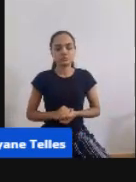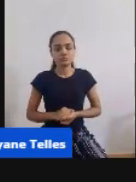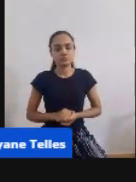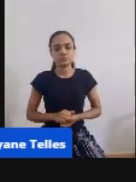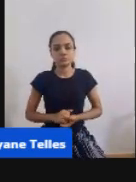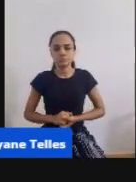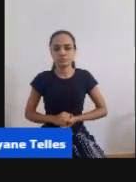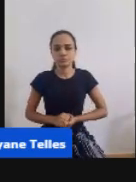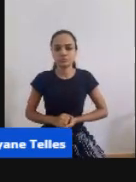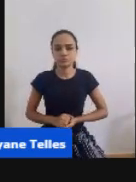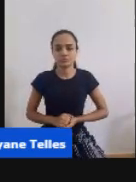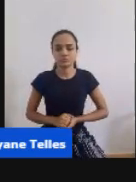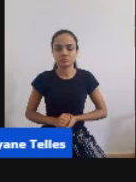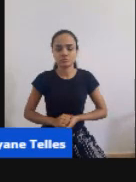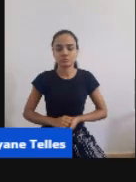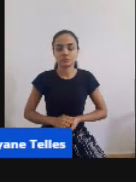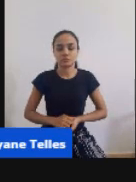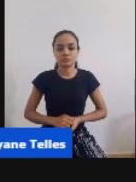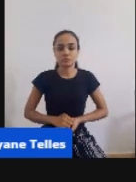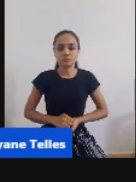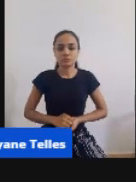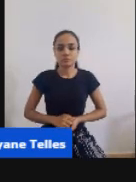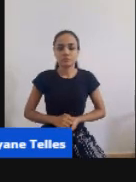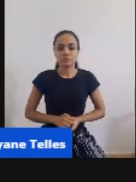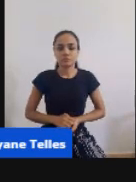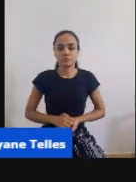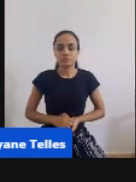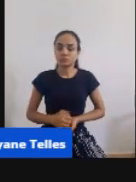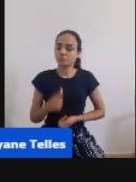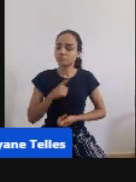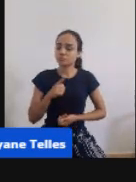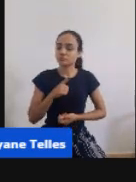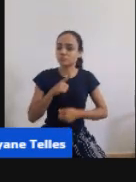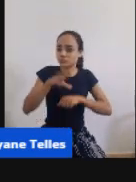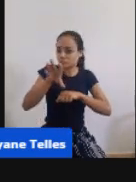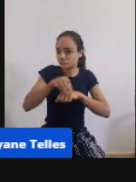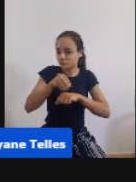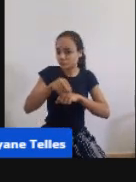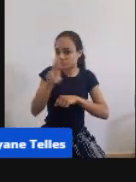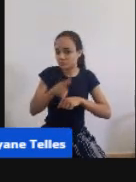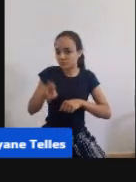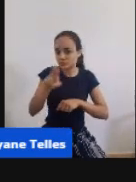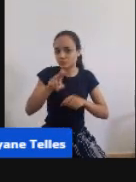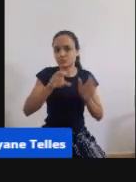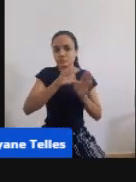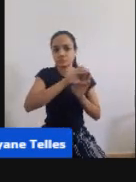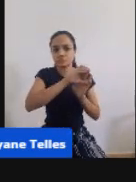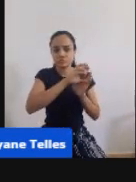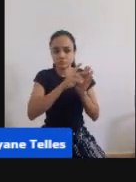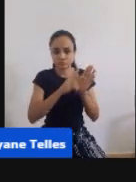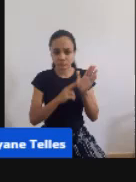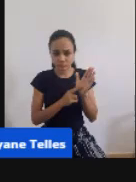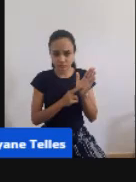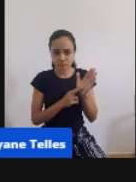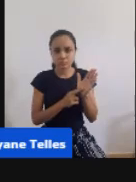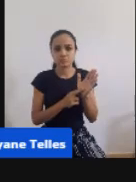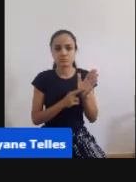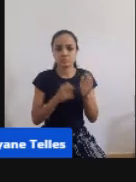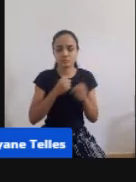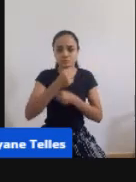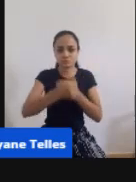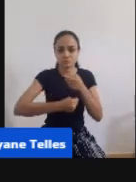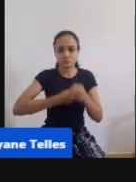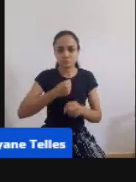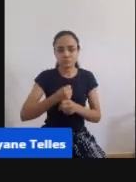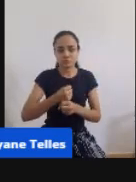Ter conhecimento também e utilizar o referencial curricular circunstancial para o ano de 2021,